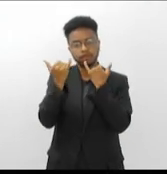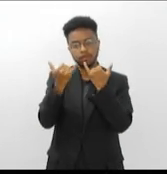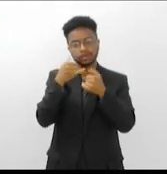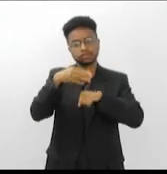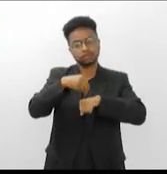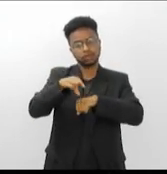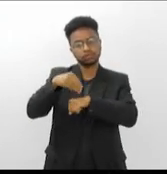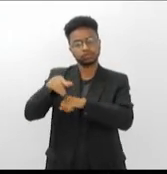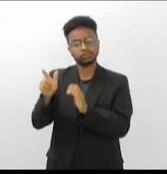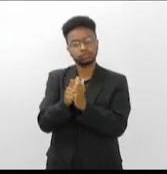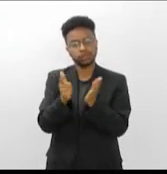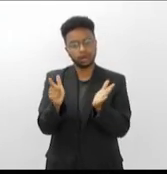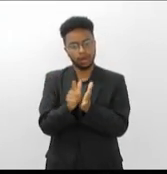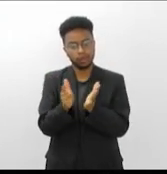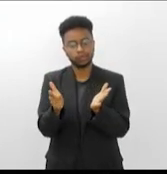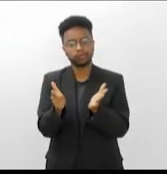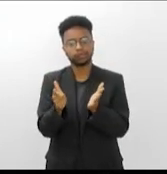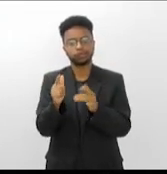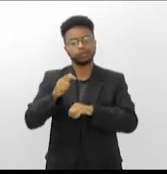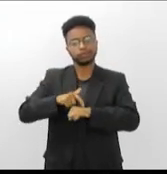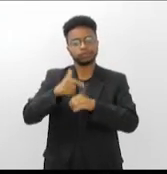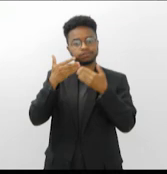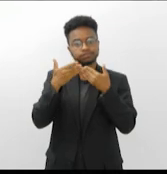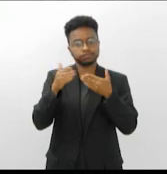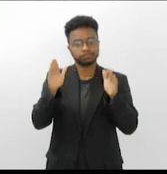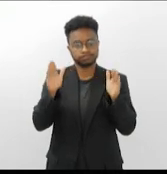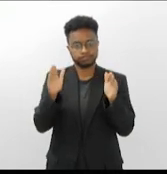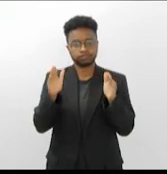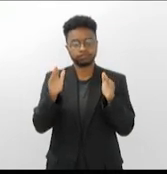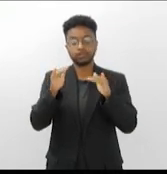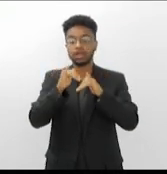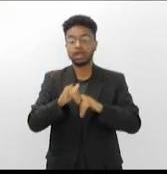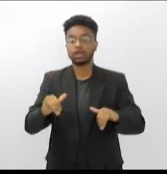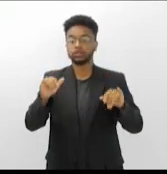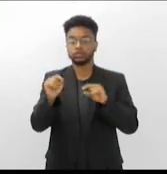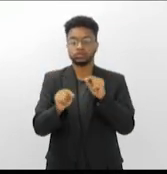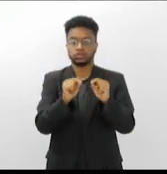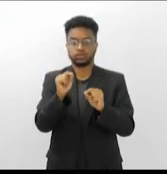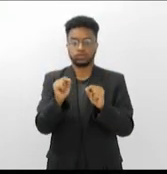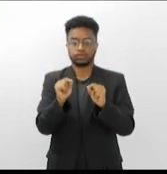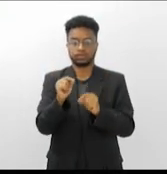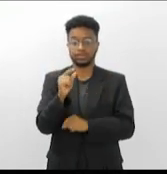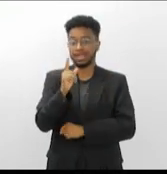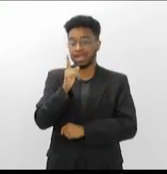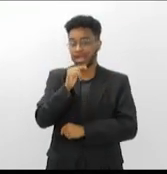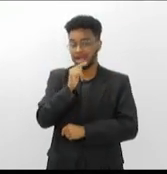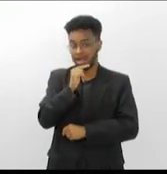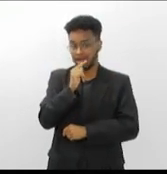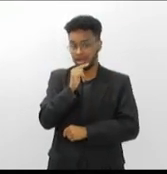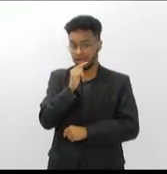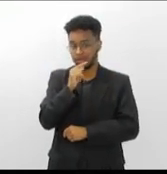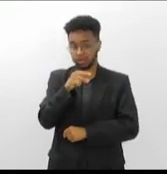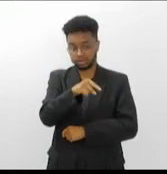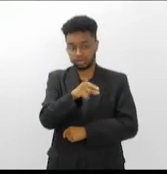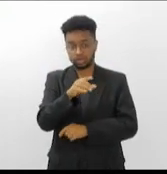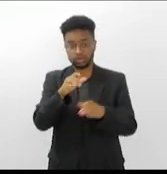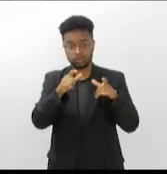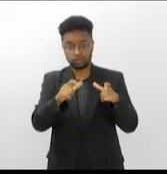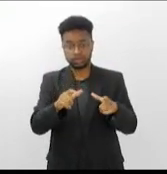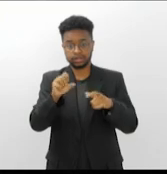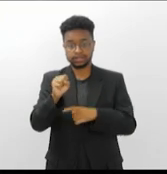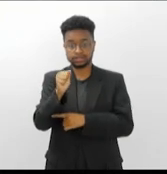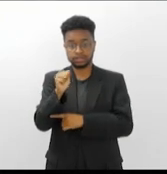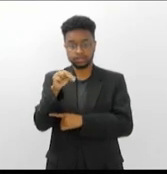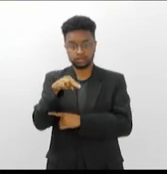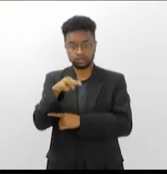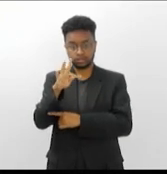jornais, na inauguração, foi dito que a água que ficaria no distrito de Santo Aleixo, que é um